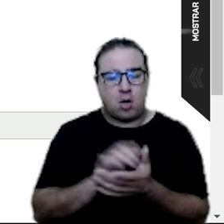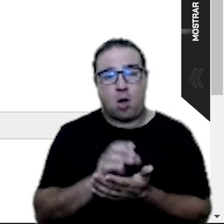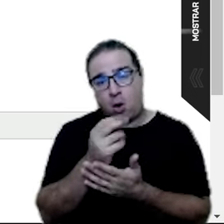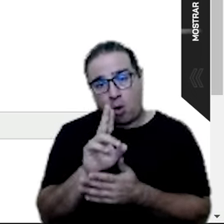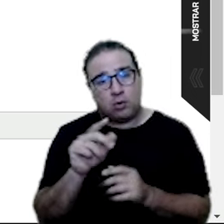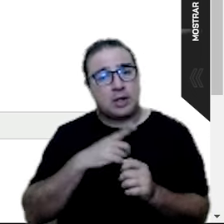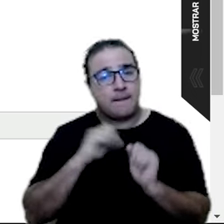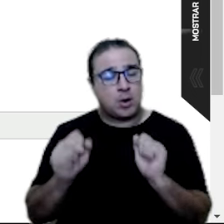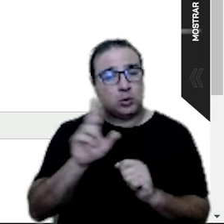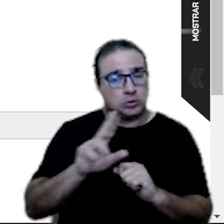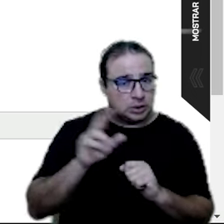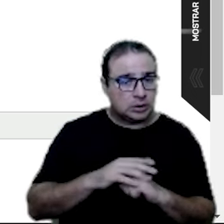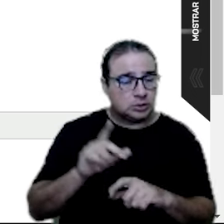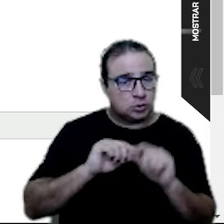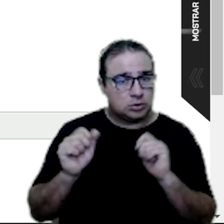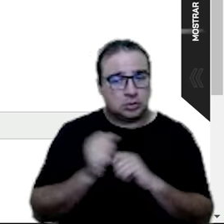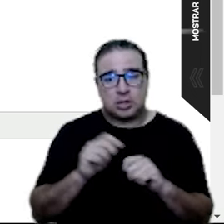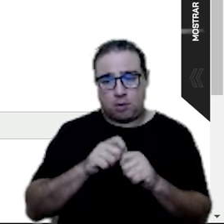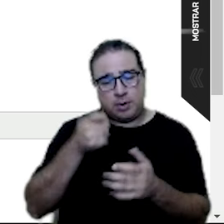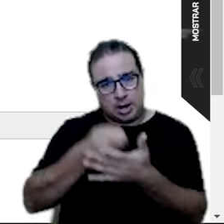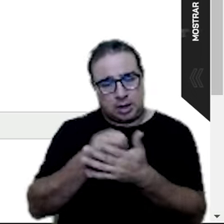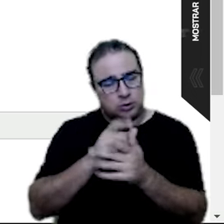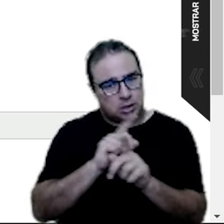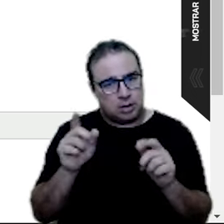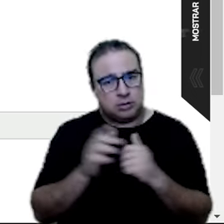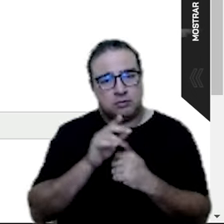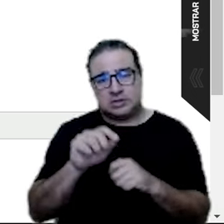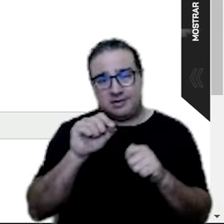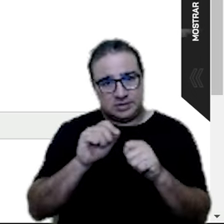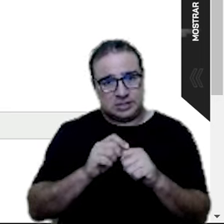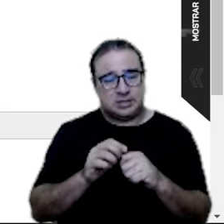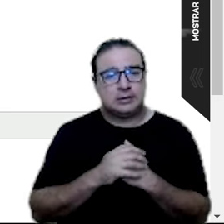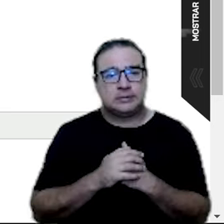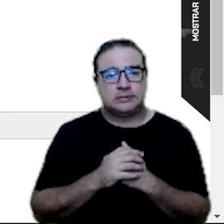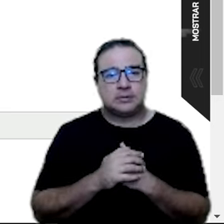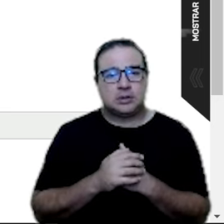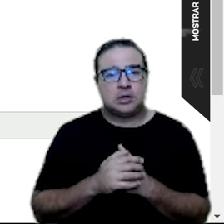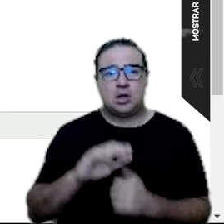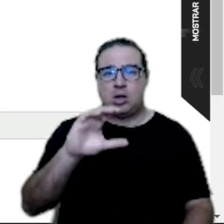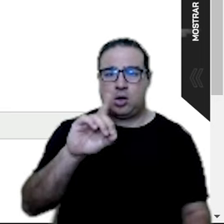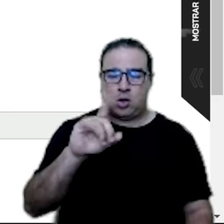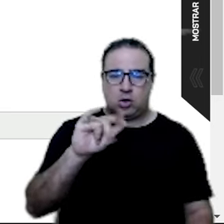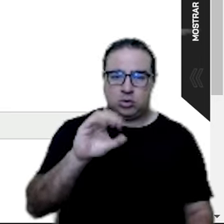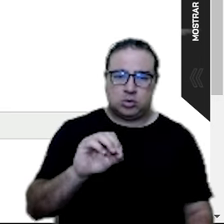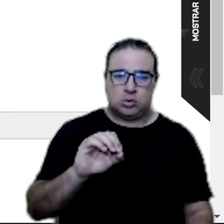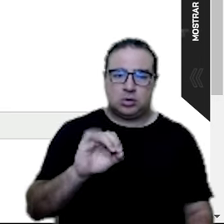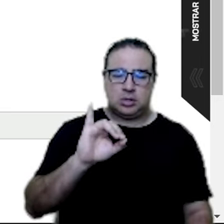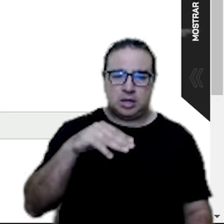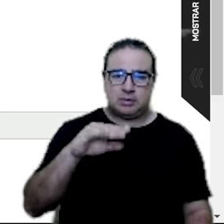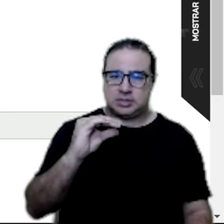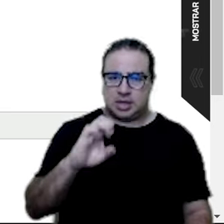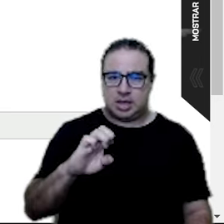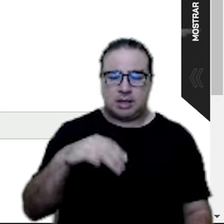É ou Ah posso usar essa opção não é obrigatório se você fizer por por código de ncm se seu